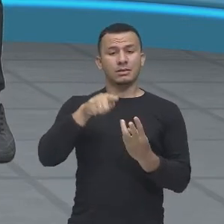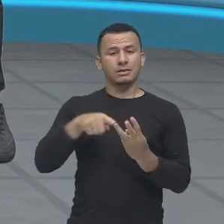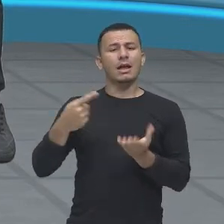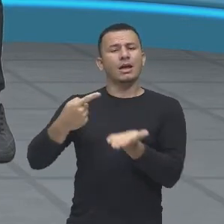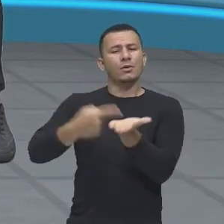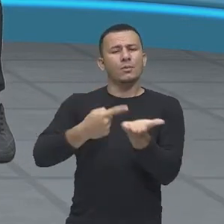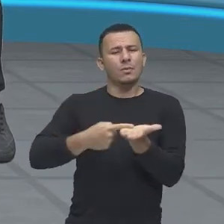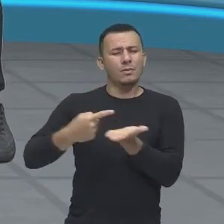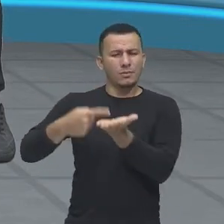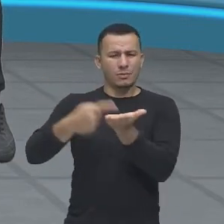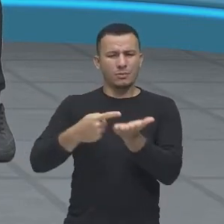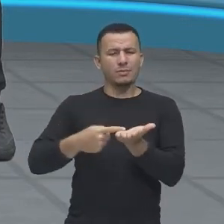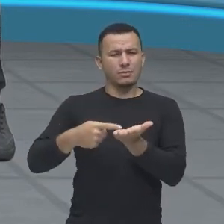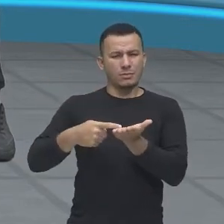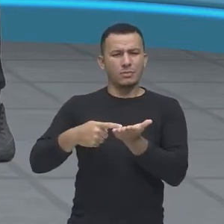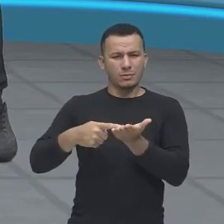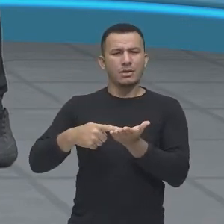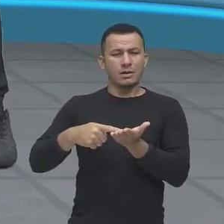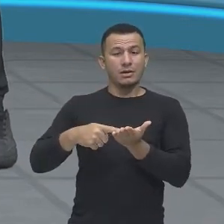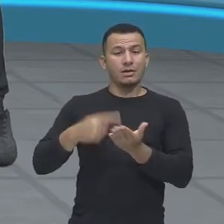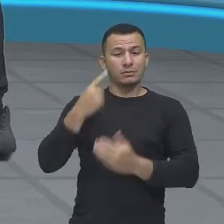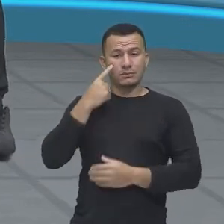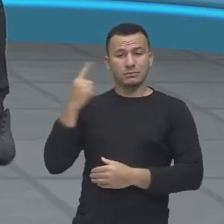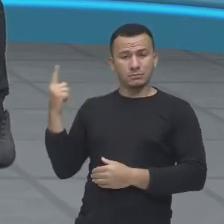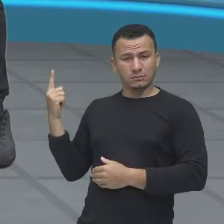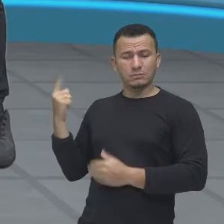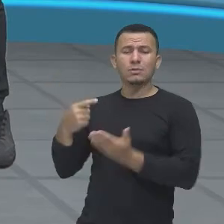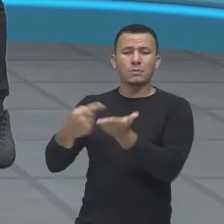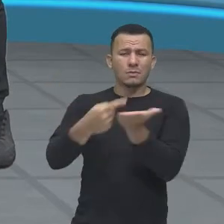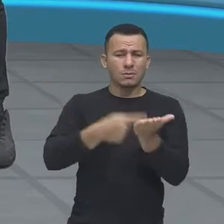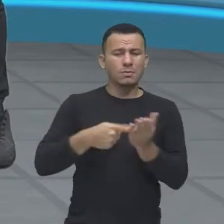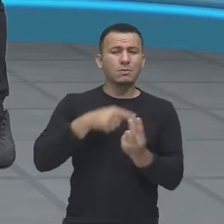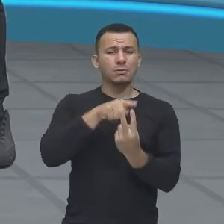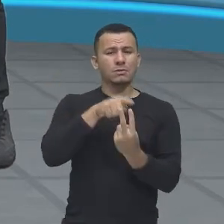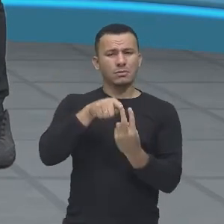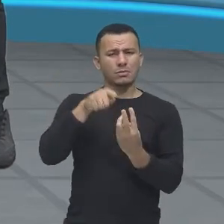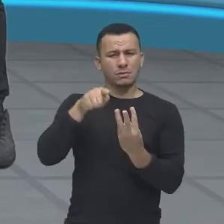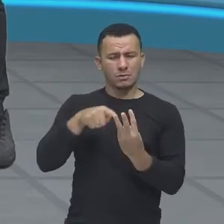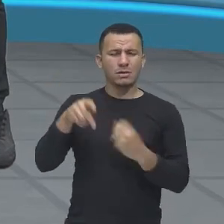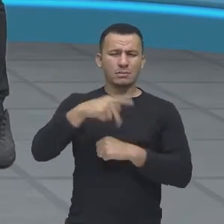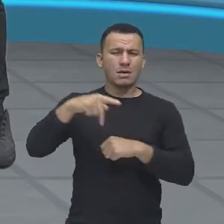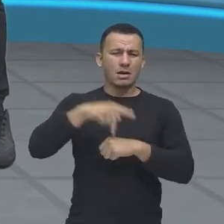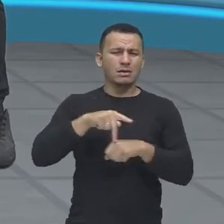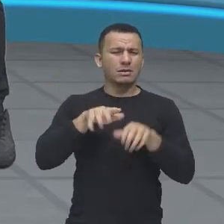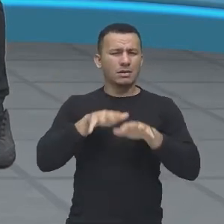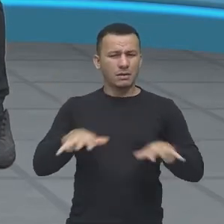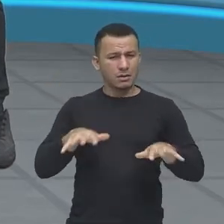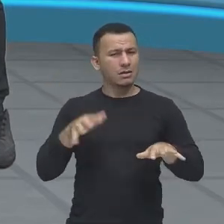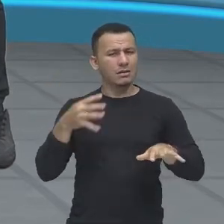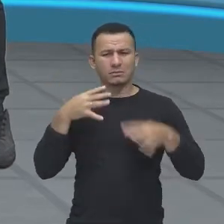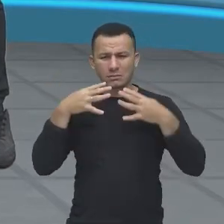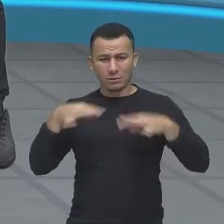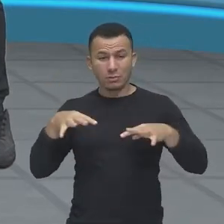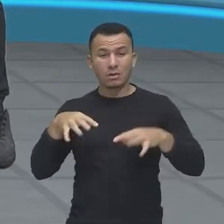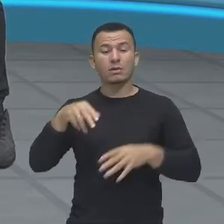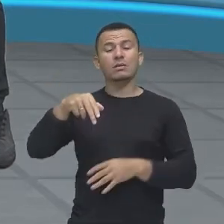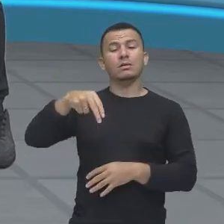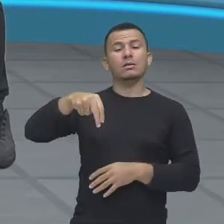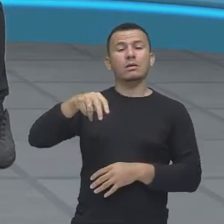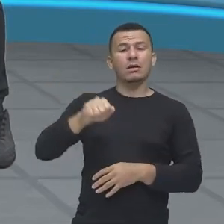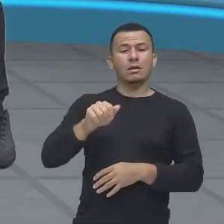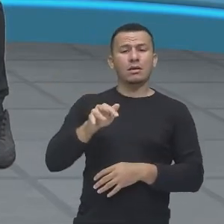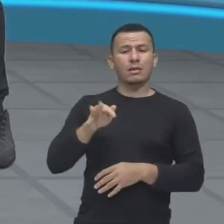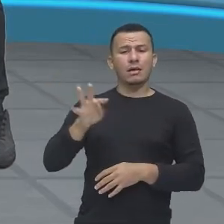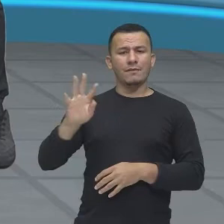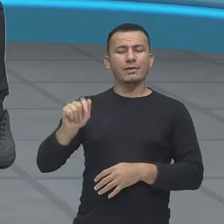do Acordo da América do Norte, que acordos entre os países, como a gente sabe, são muito comuns, certo? O NAFTA, ele já vem